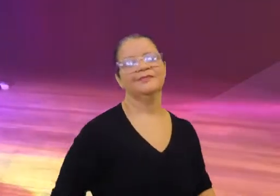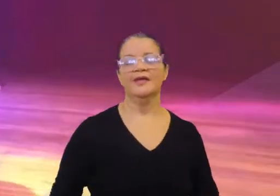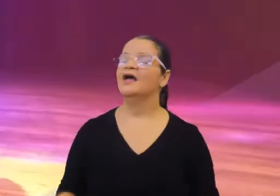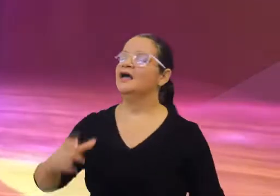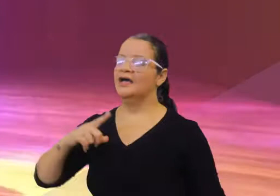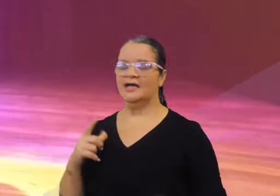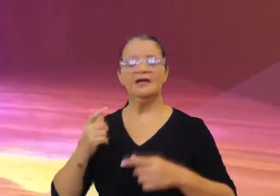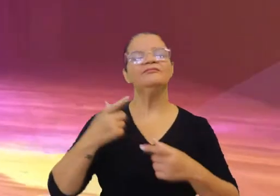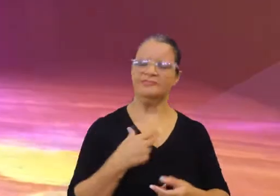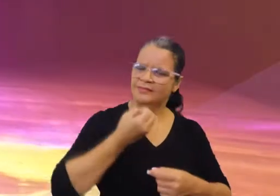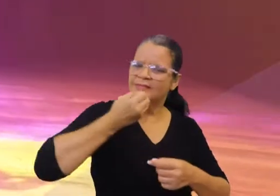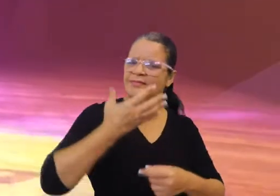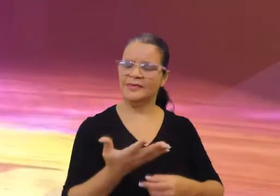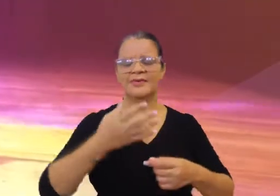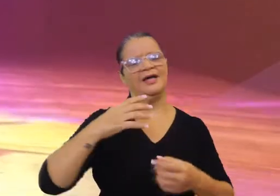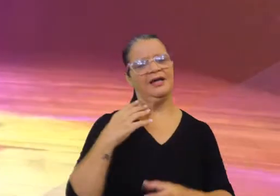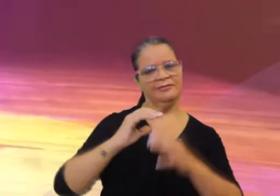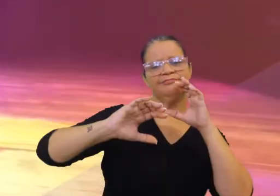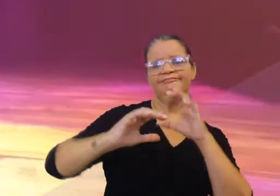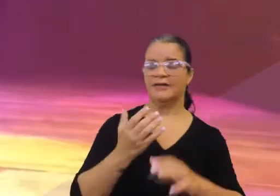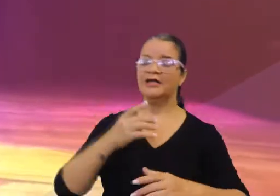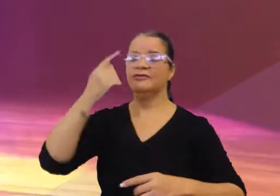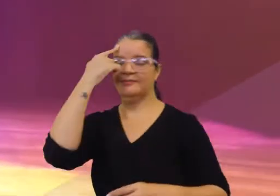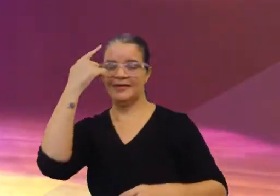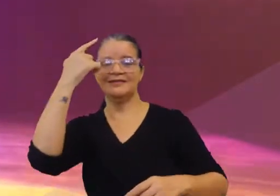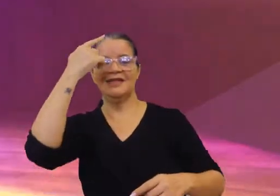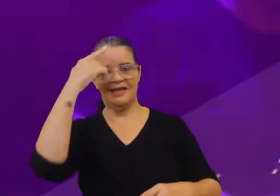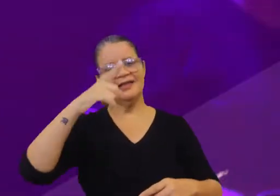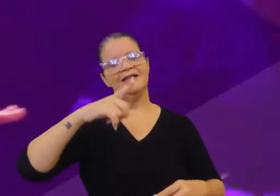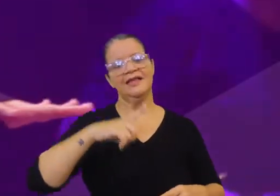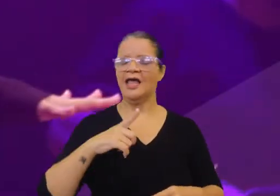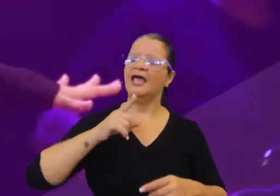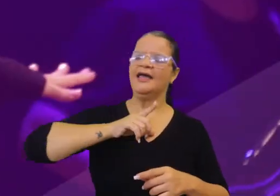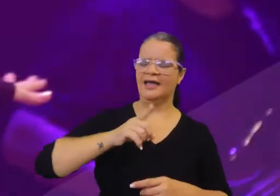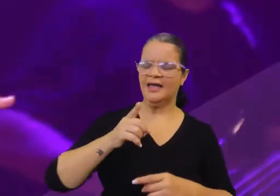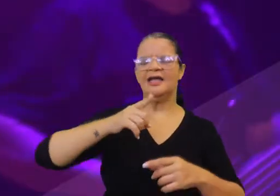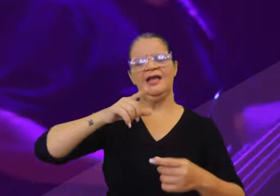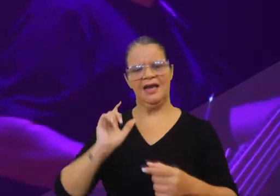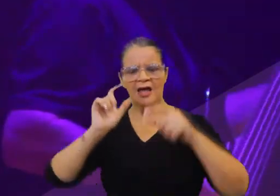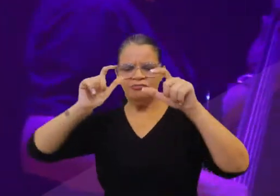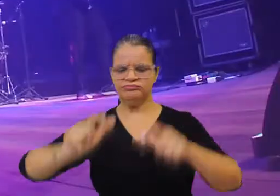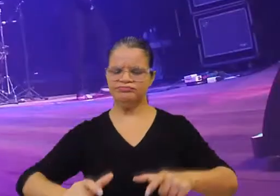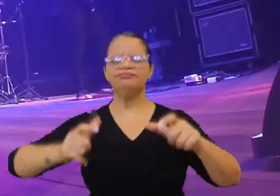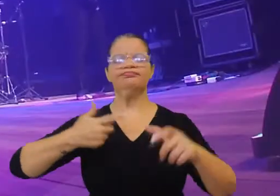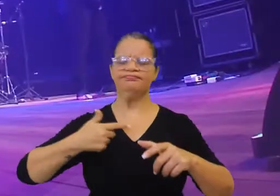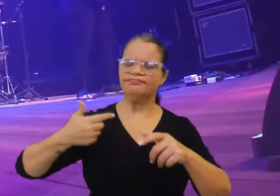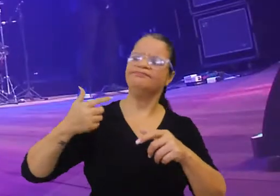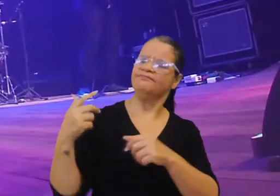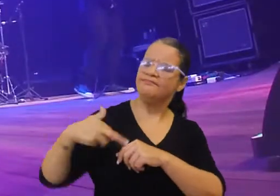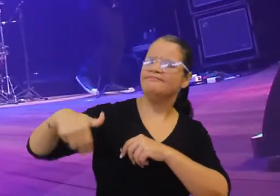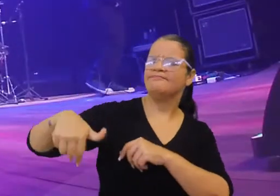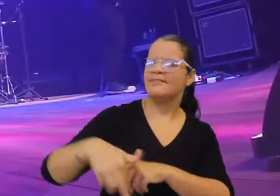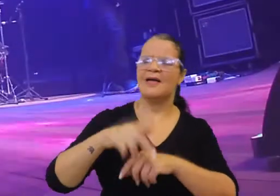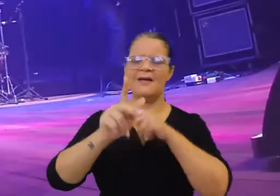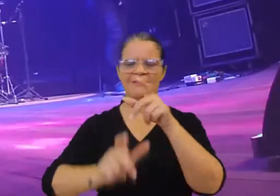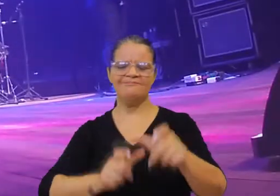Na grande, na rima, a gente tem no pensamento a transformação. No barro, no asfalto, o caminho da humanidade